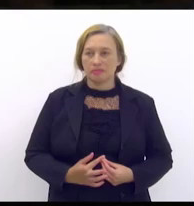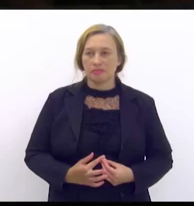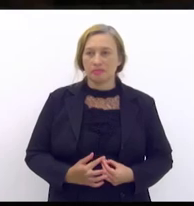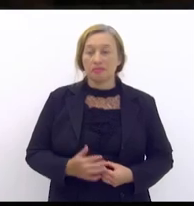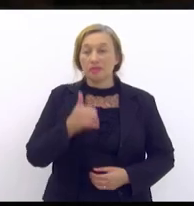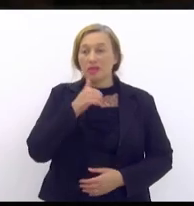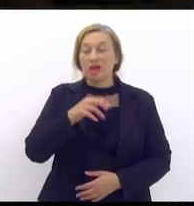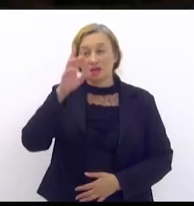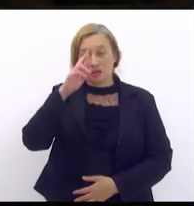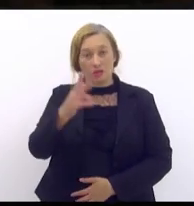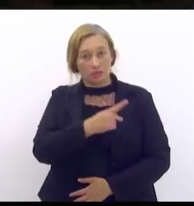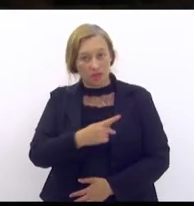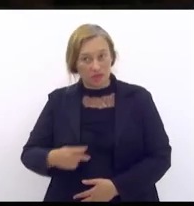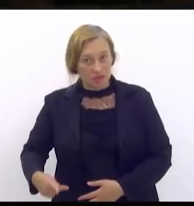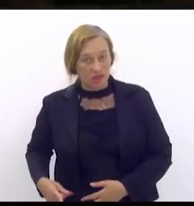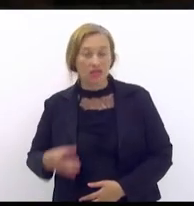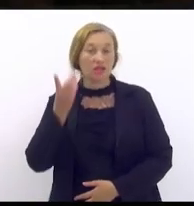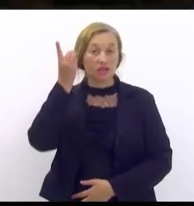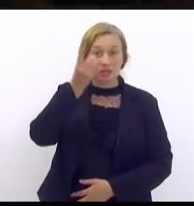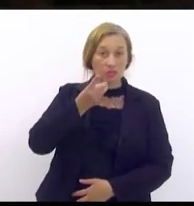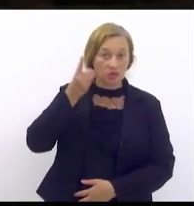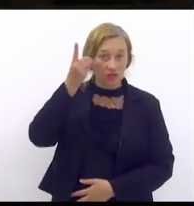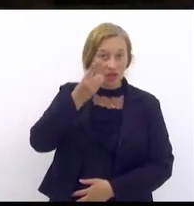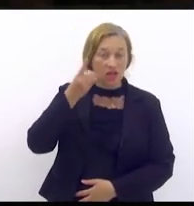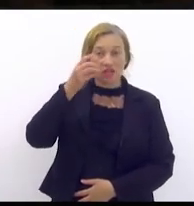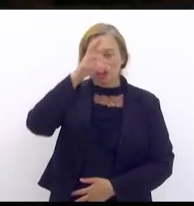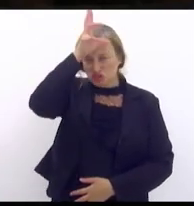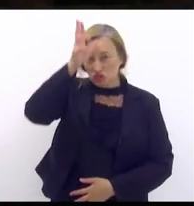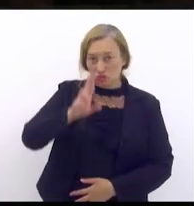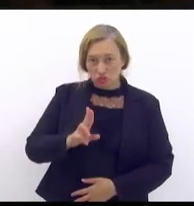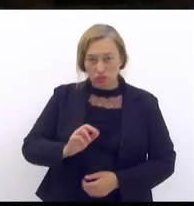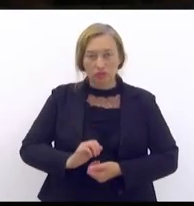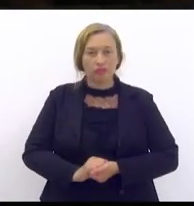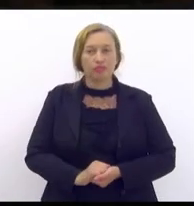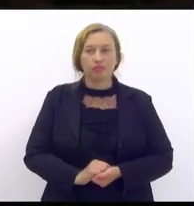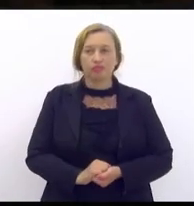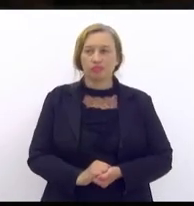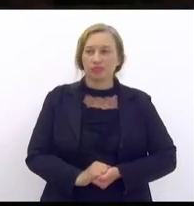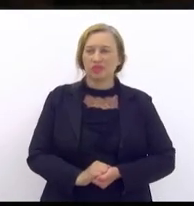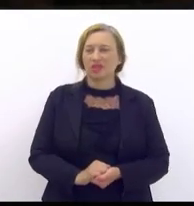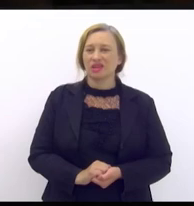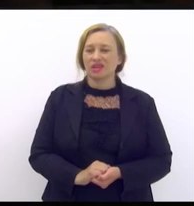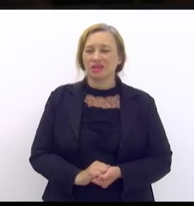Senhora presidente, deputada Tia Ju.